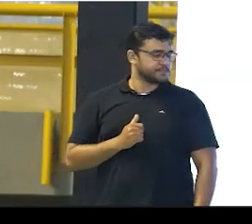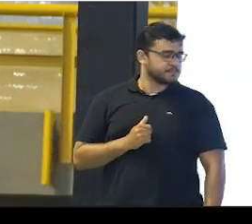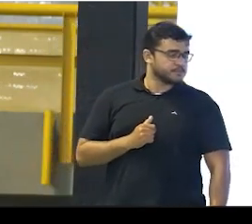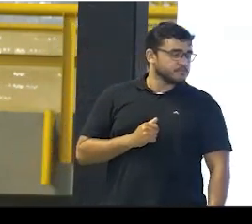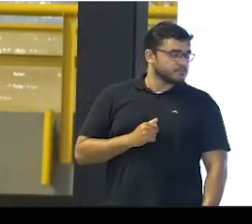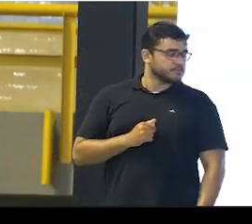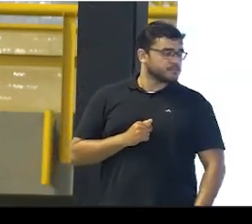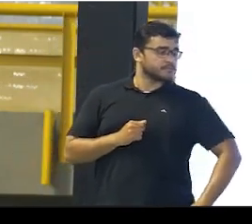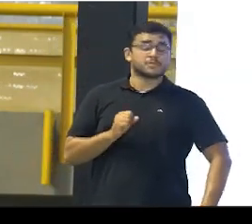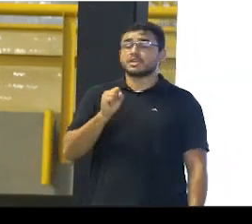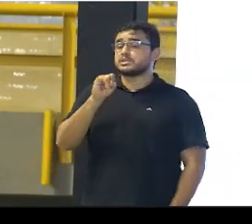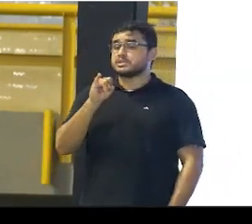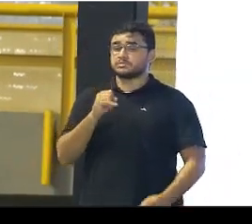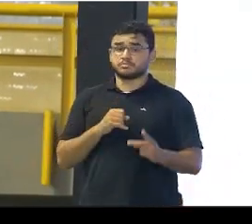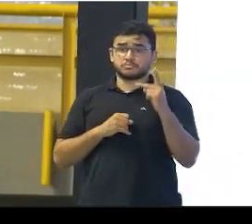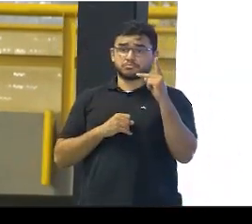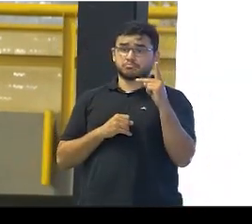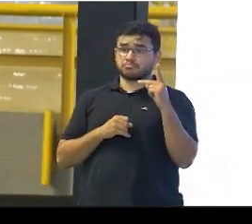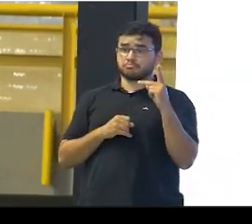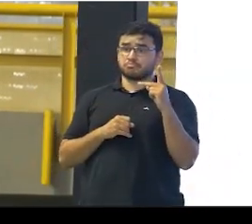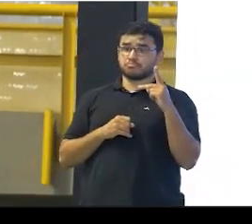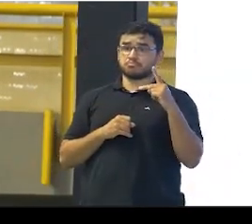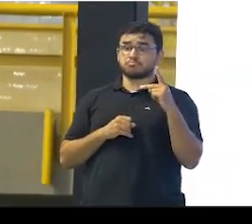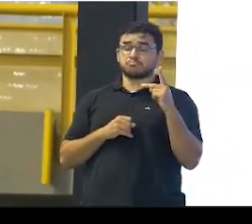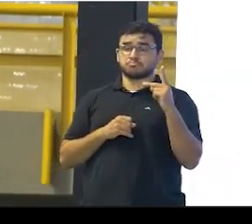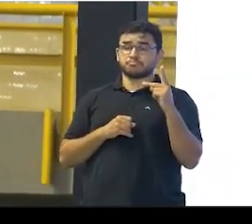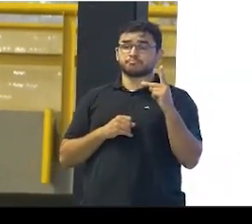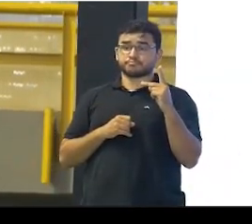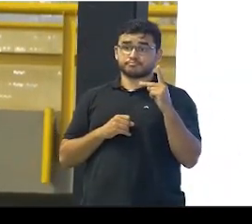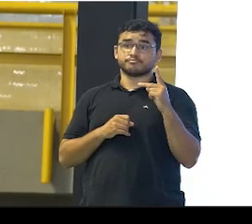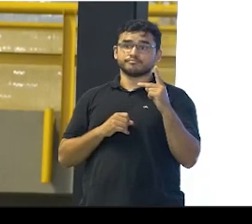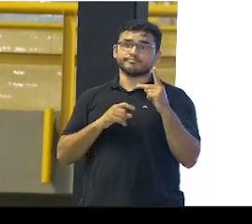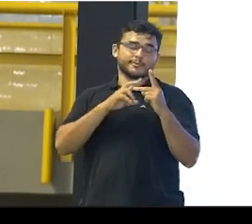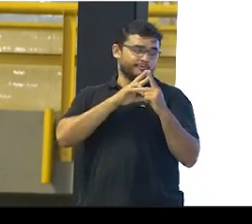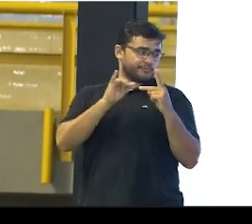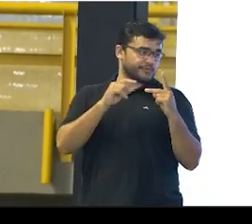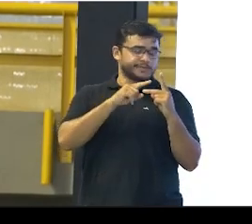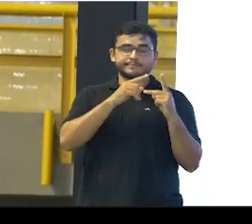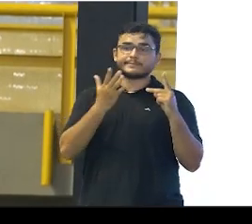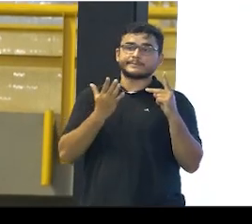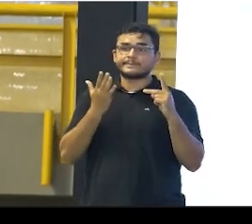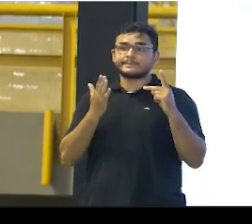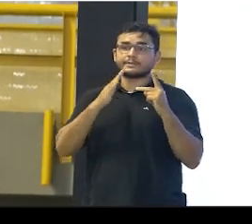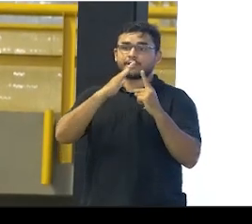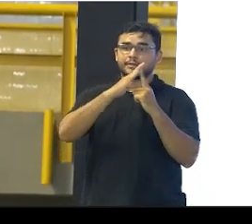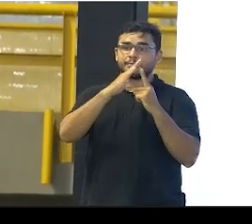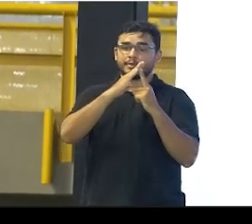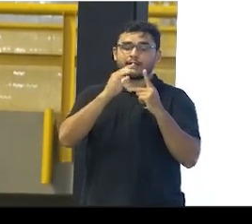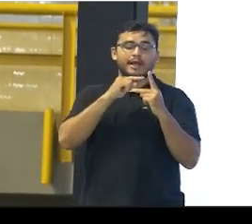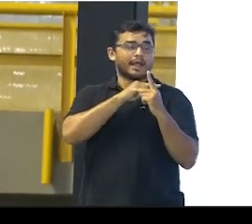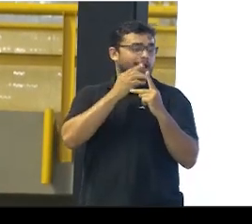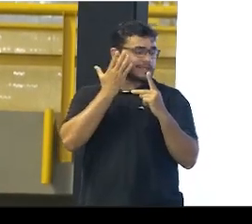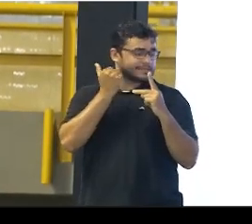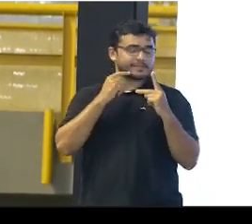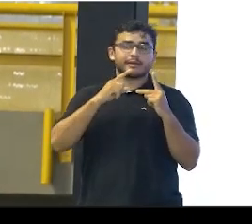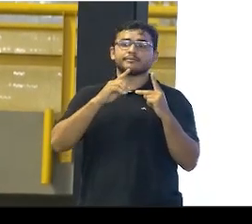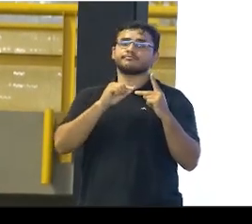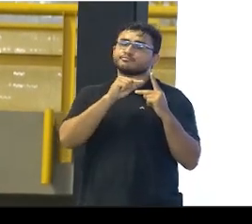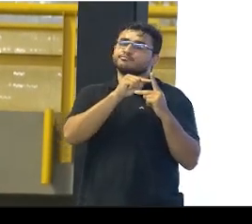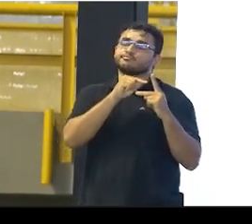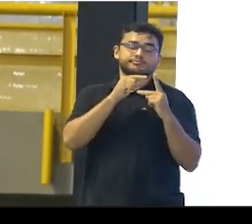do retângulo, ele é base vezes altura, tá certo? A área do retângulo é